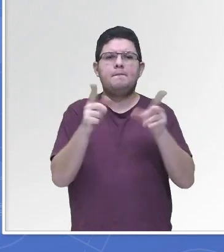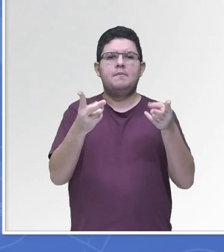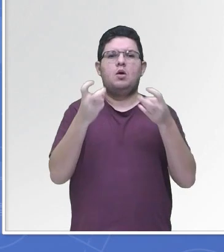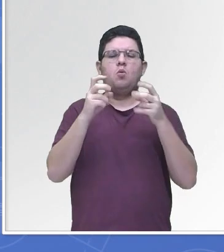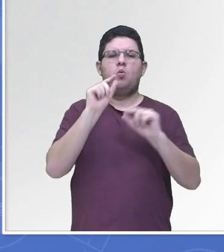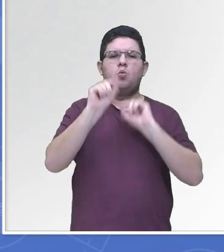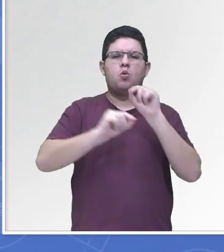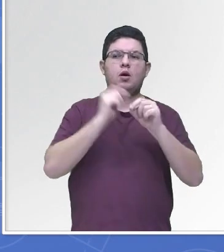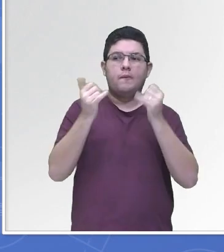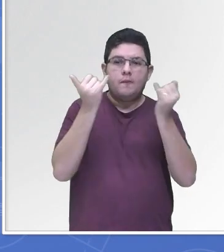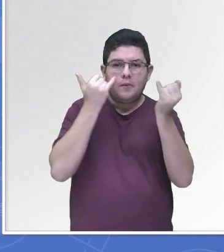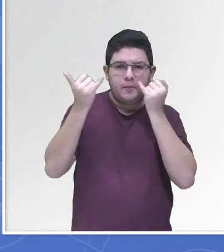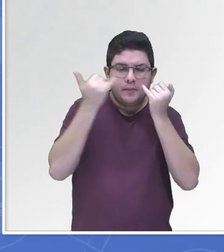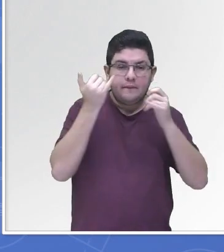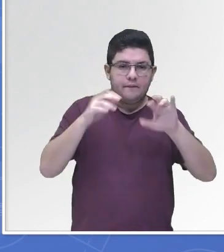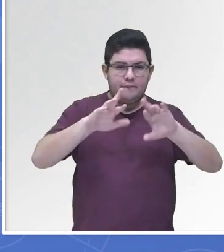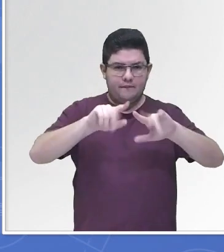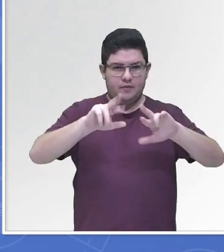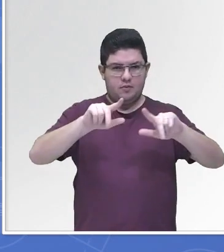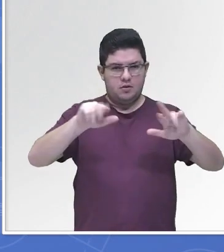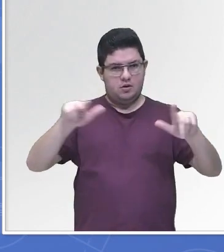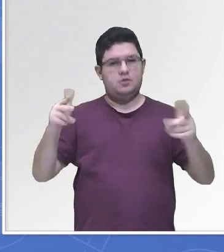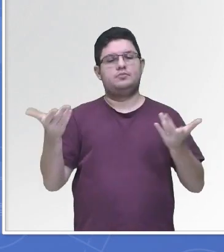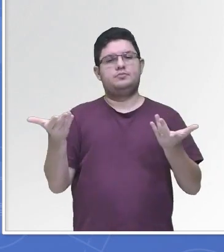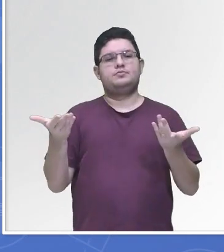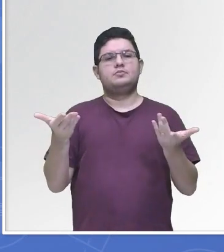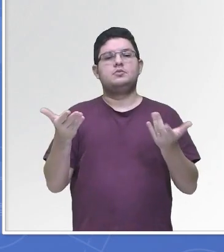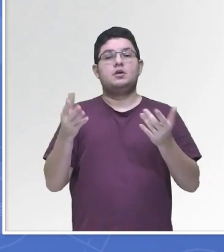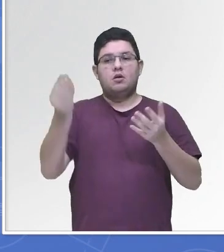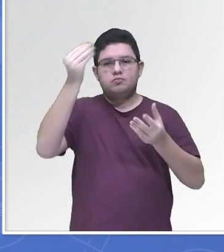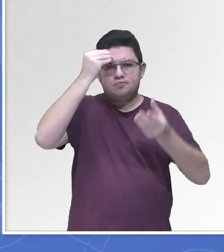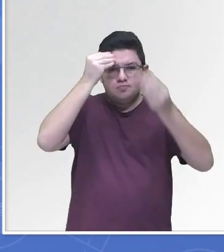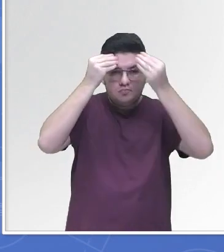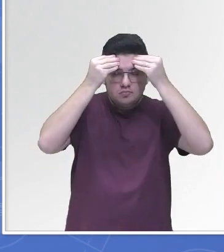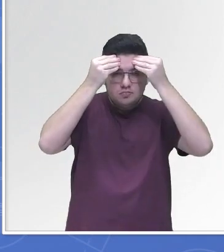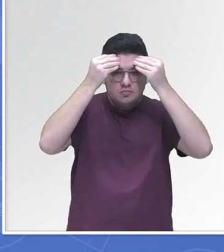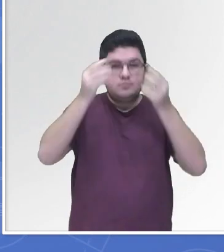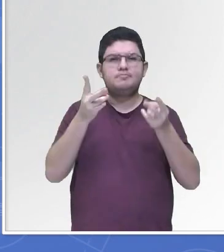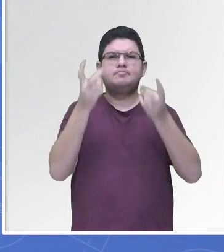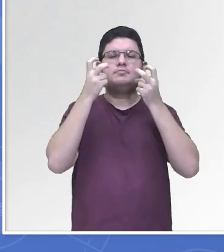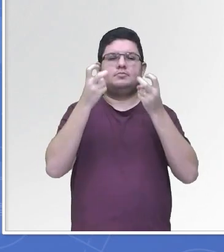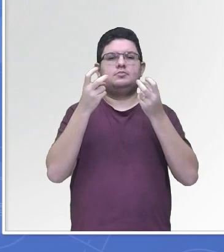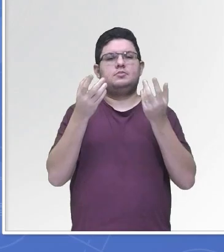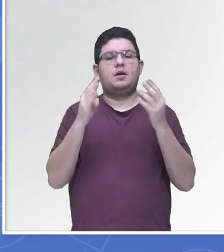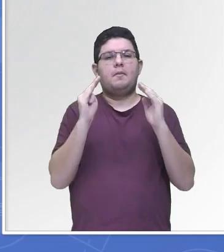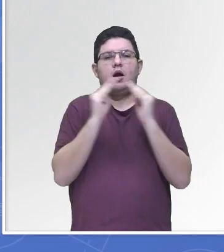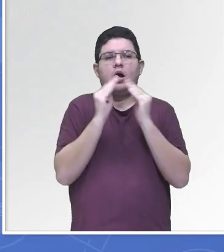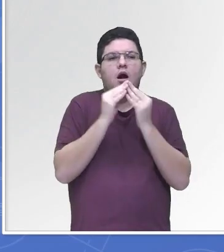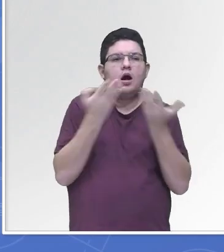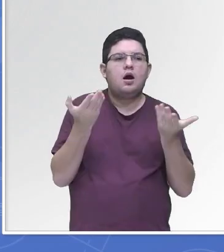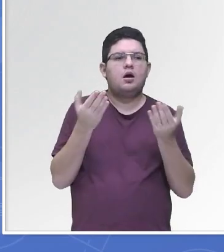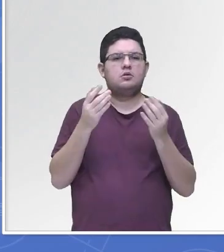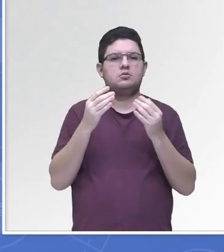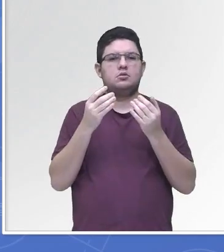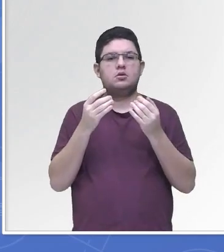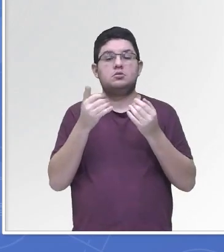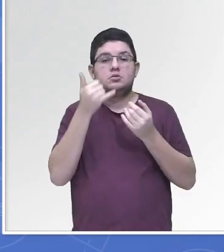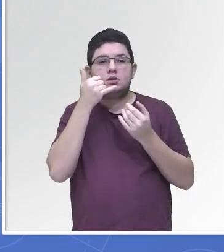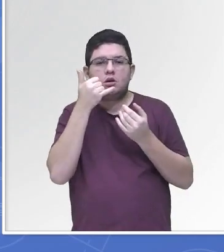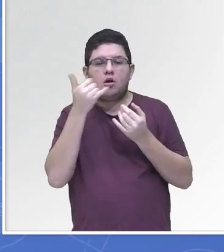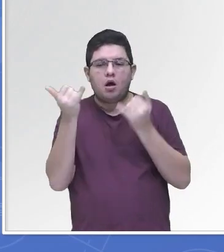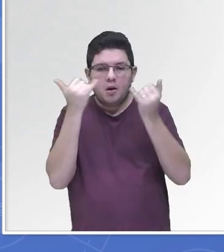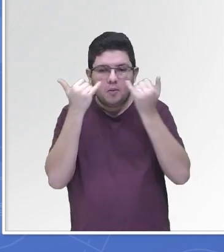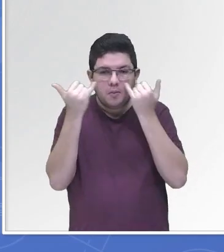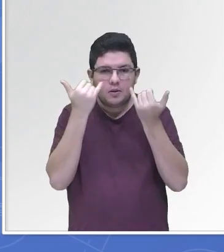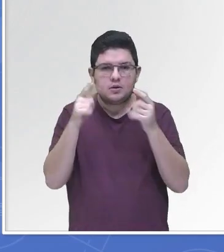está vindo, que está entrando até mim, no meu conhecimento, dentro da minha casa, pelo meu celular, pela minha televisão, seja lá